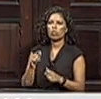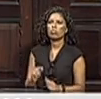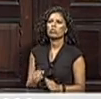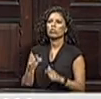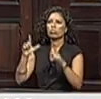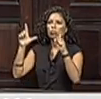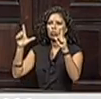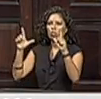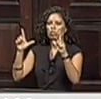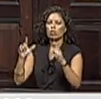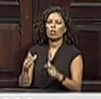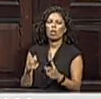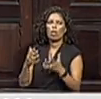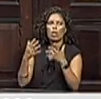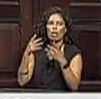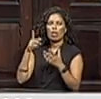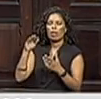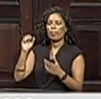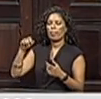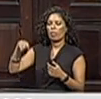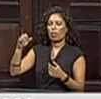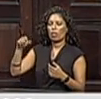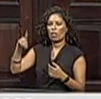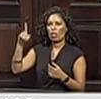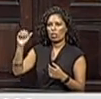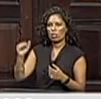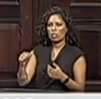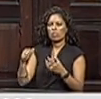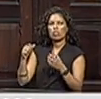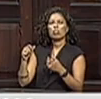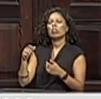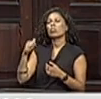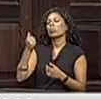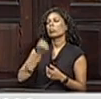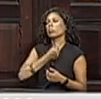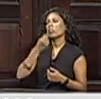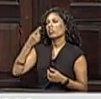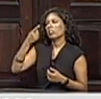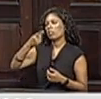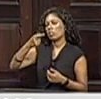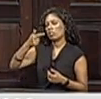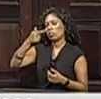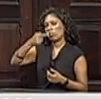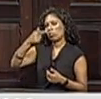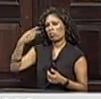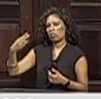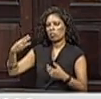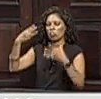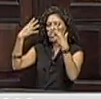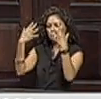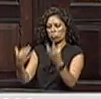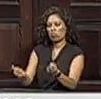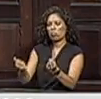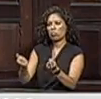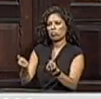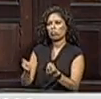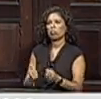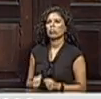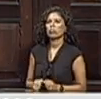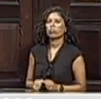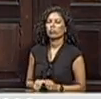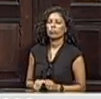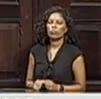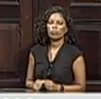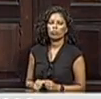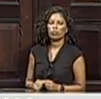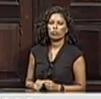foi aprovado a emenda 73. Há sobre a mesa requerimento de destaque a emenda modificativa número